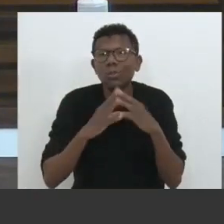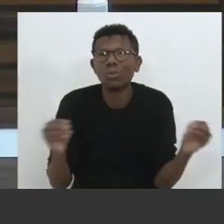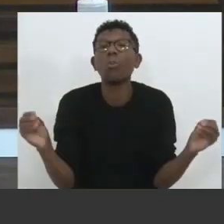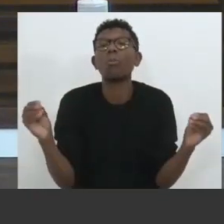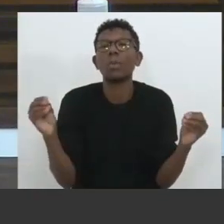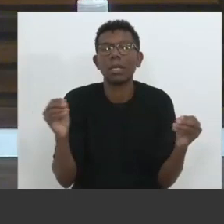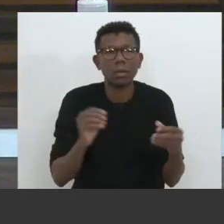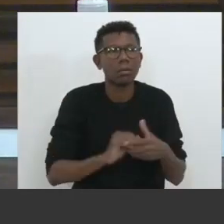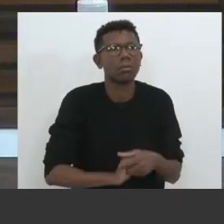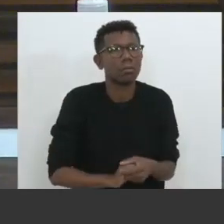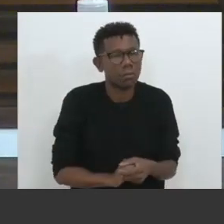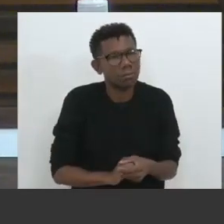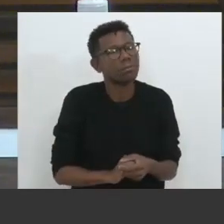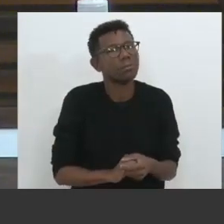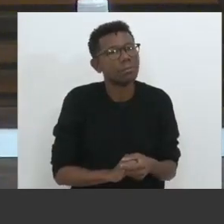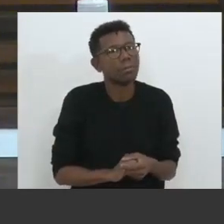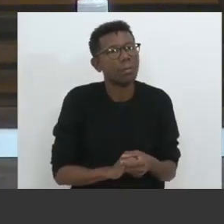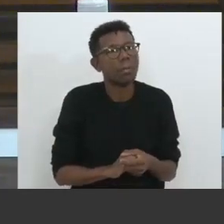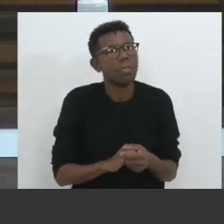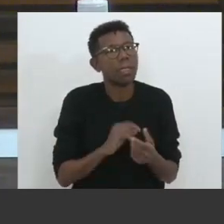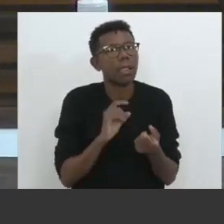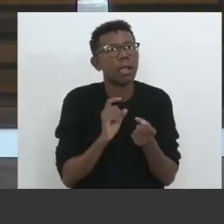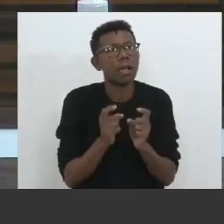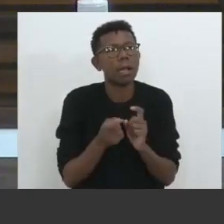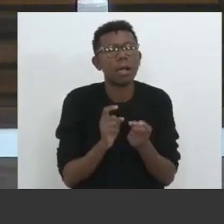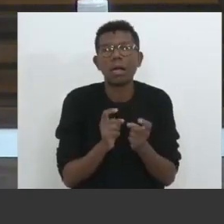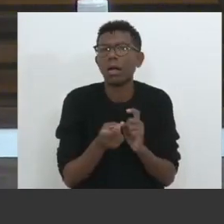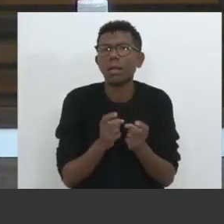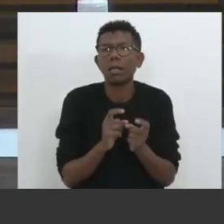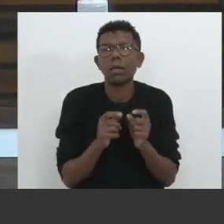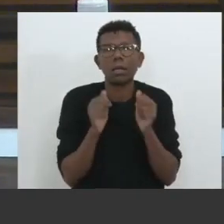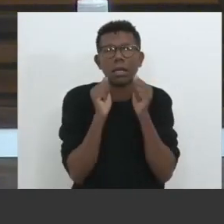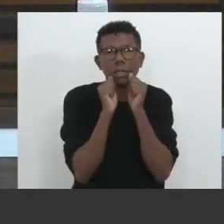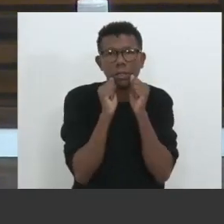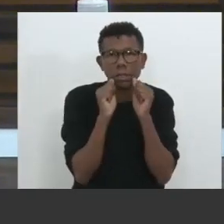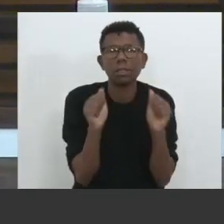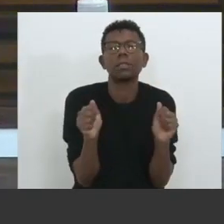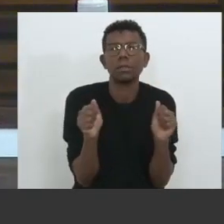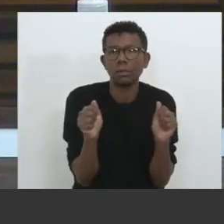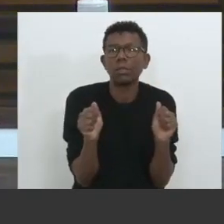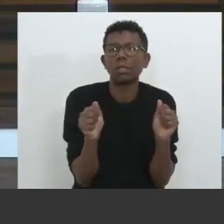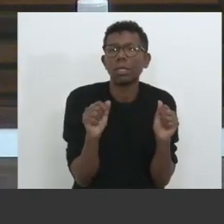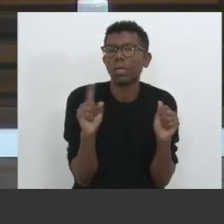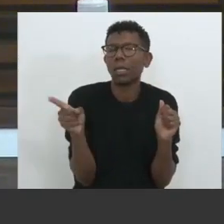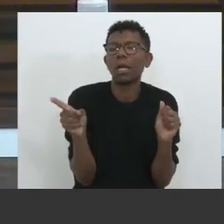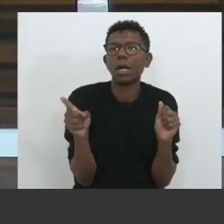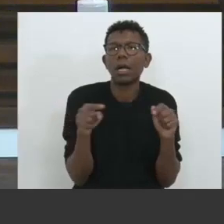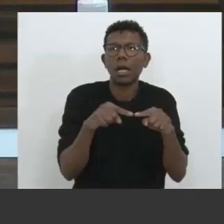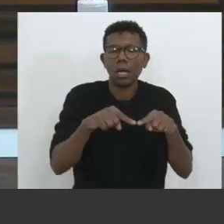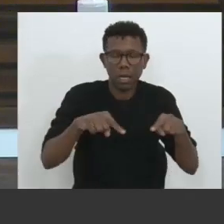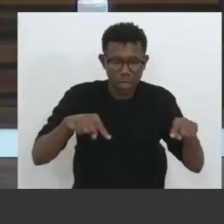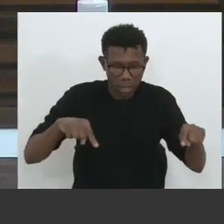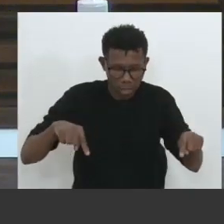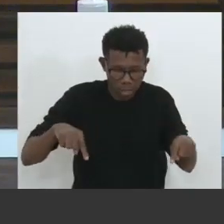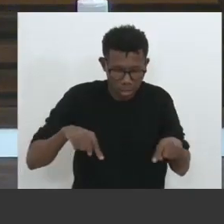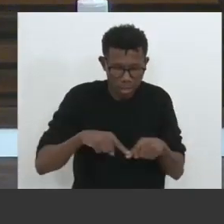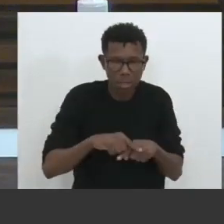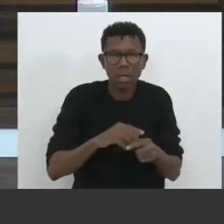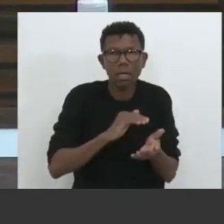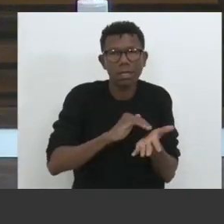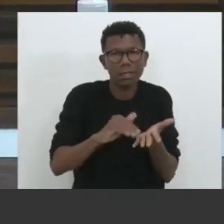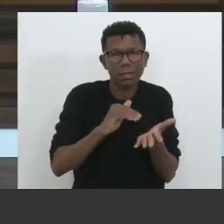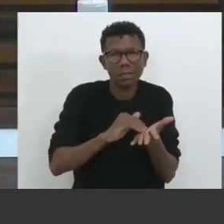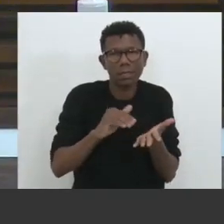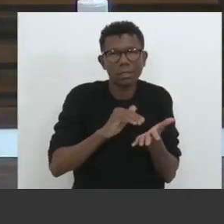Nossa a reunião uma reunião da assessoria ali na Luiz facine no nosso escritório na Rua Luiz facine e de